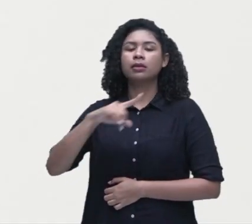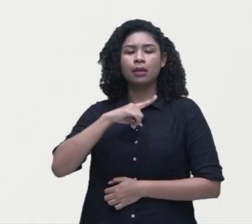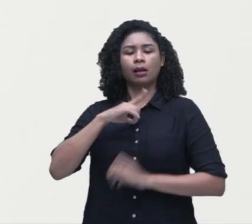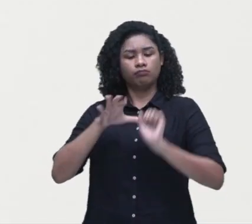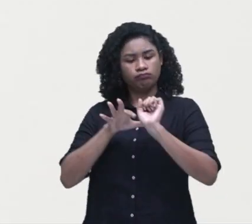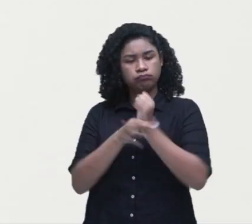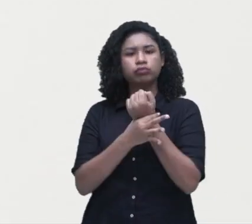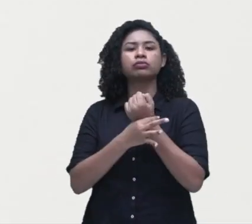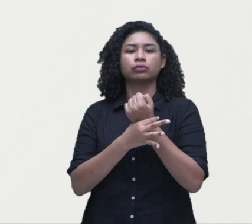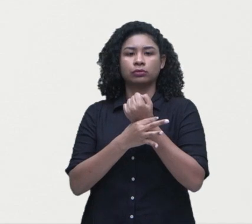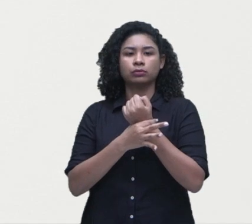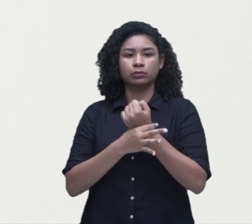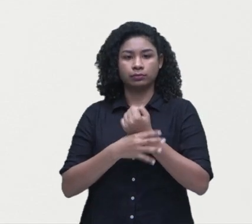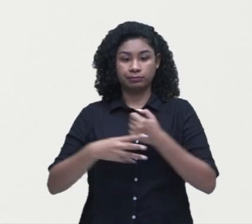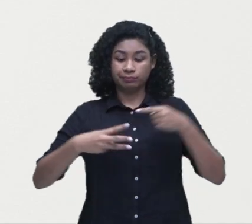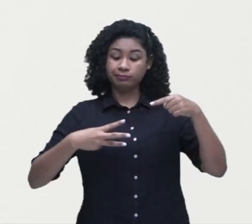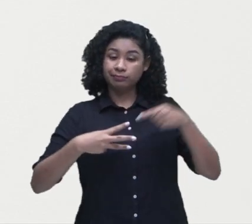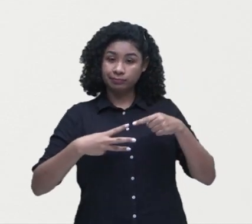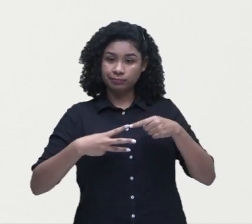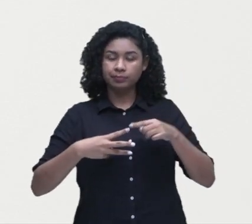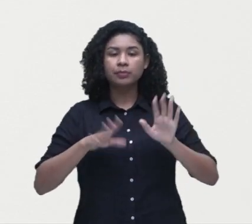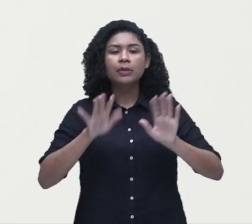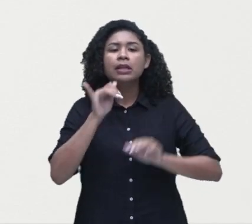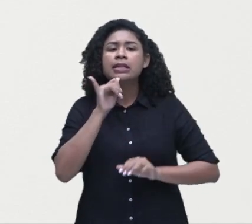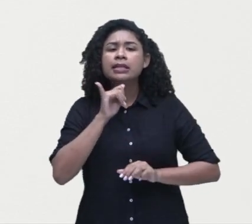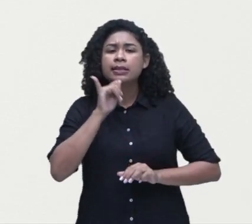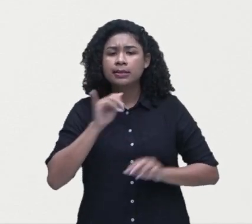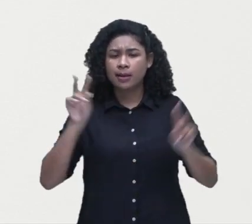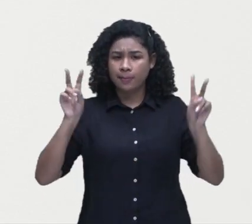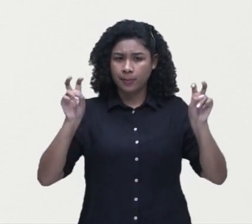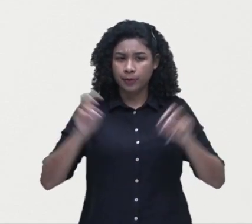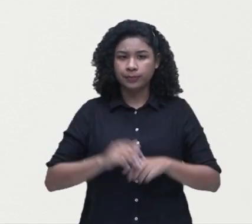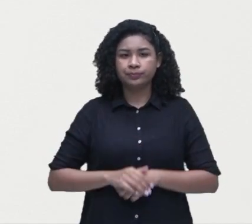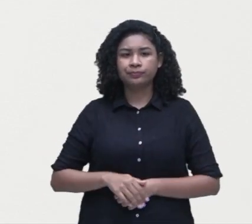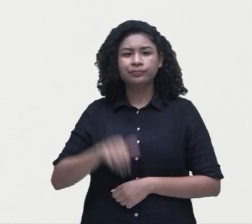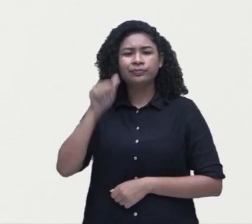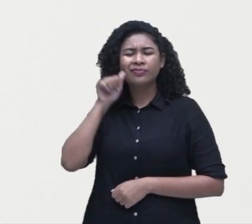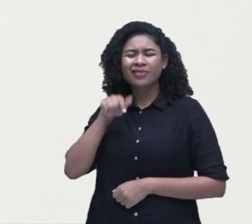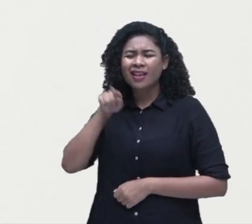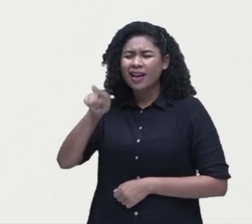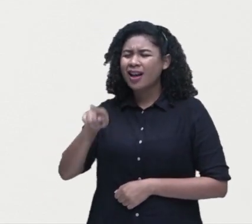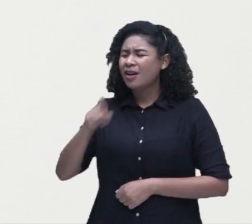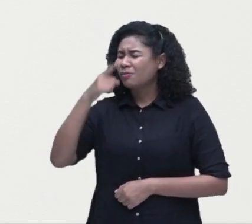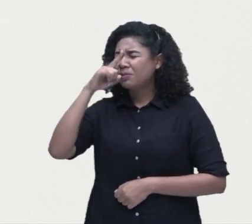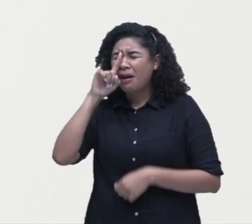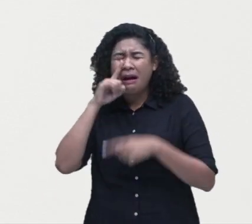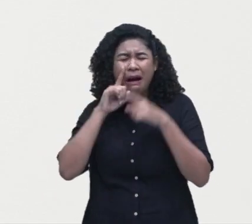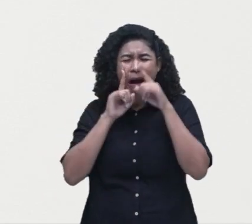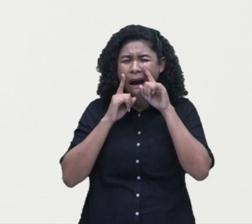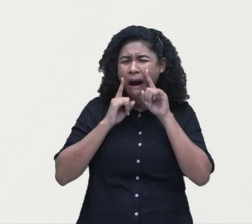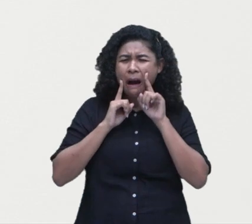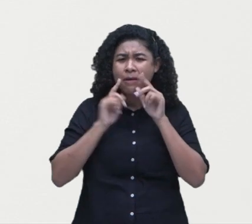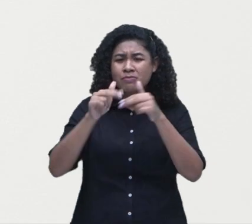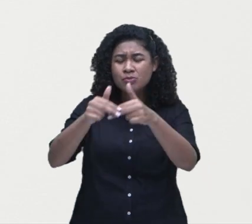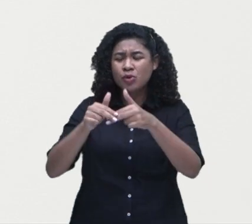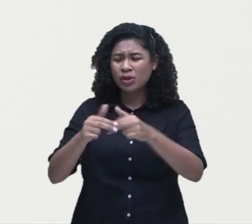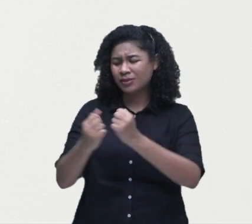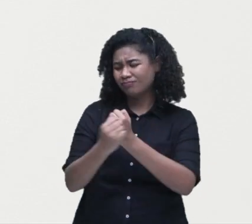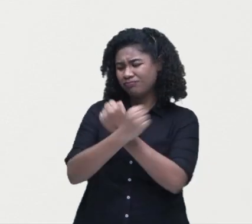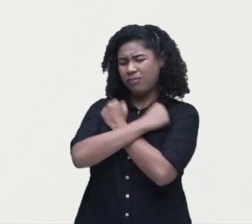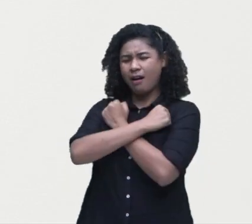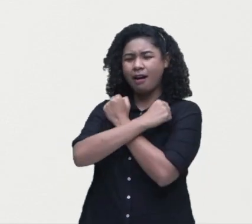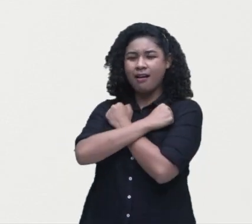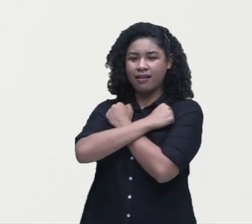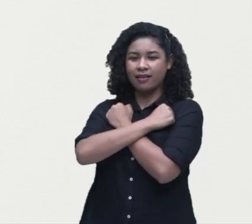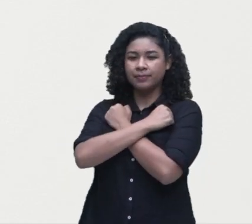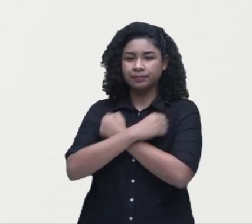nós veremos aqui essa certeza. Olha, ela chora muito, por isso abraça-me. Então, o